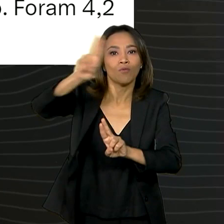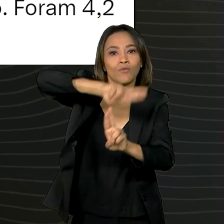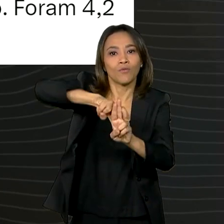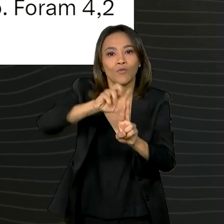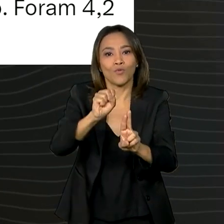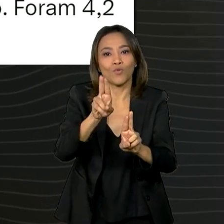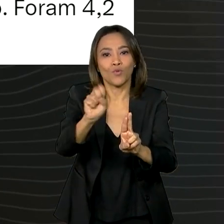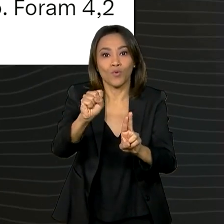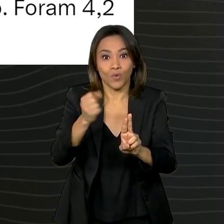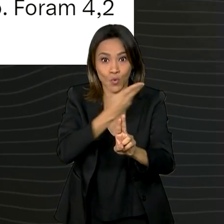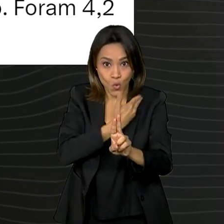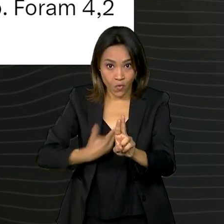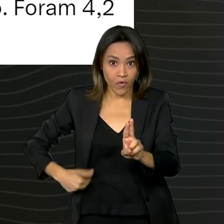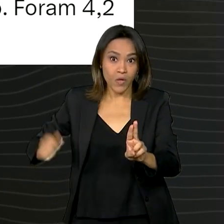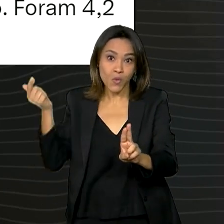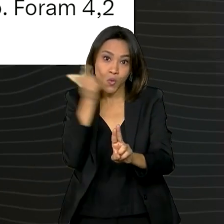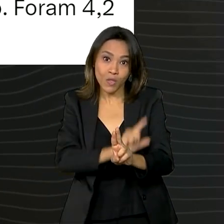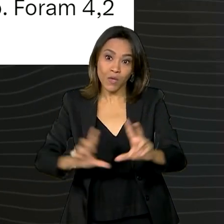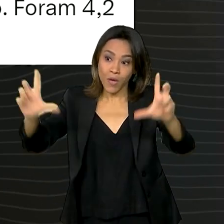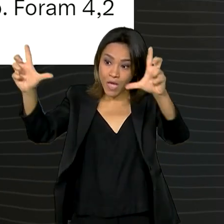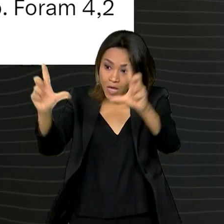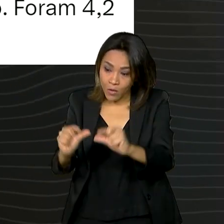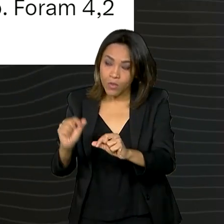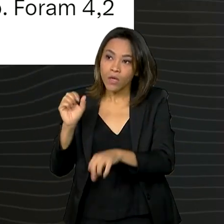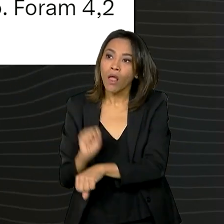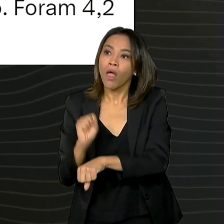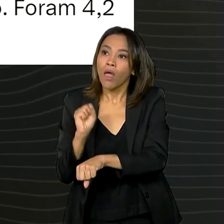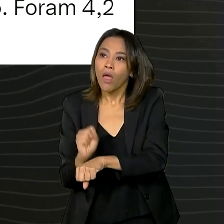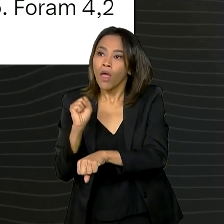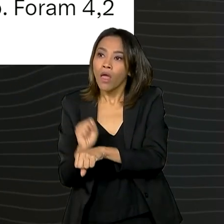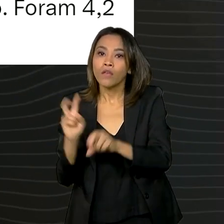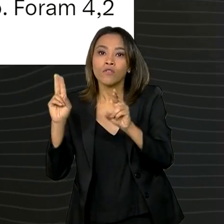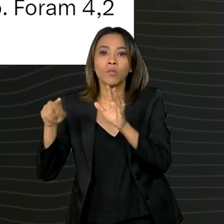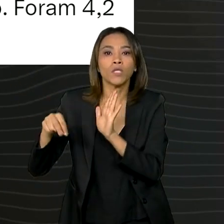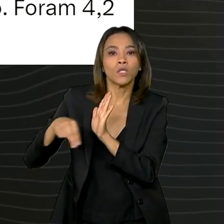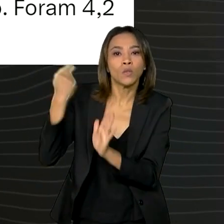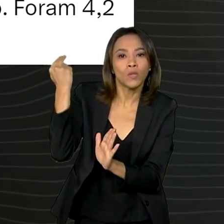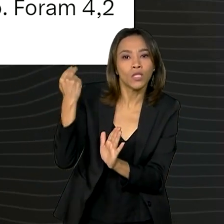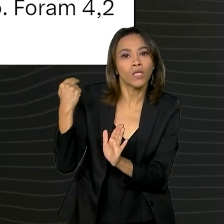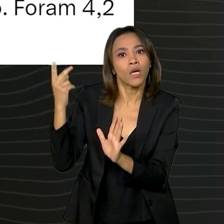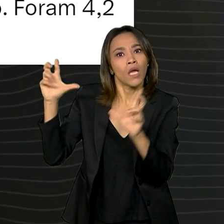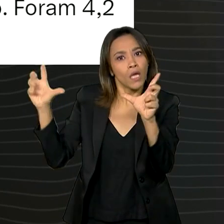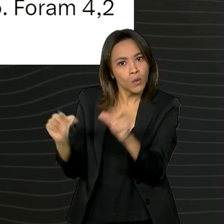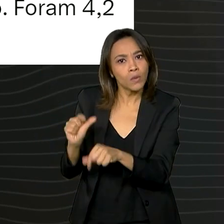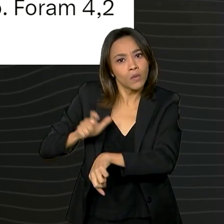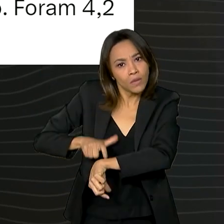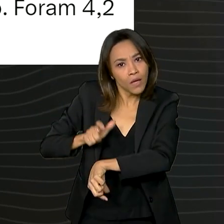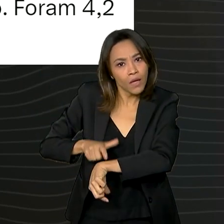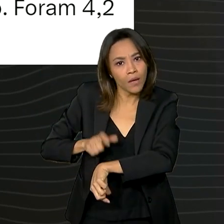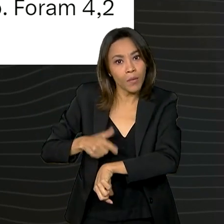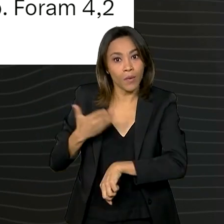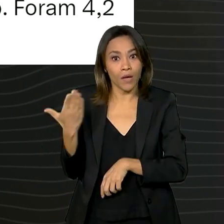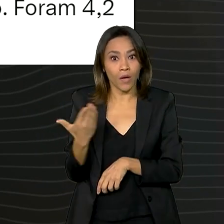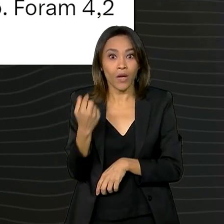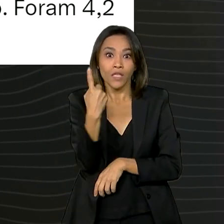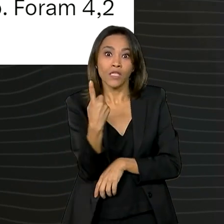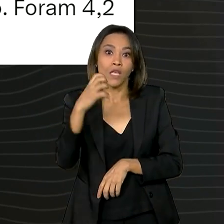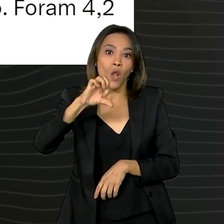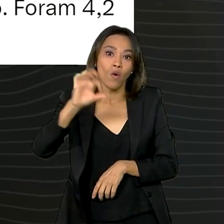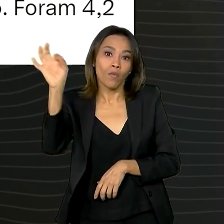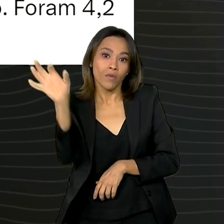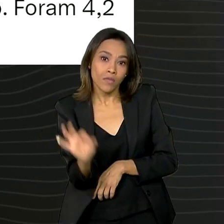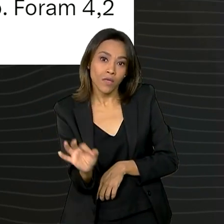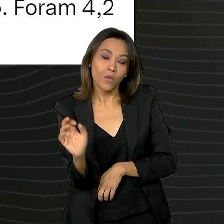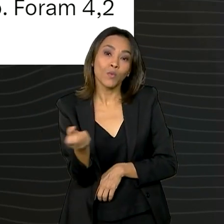lembrou que o governo conseguiu reduzir o tempo de espera por procedimentos cirúrgicos, aumentando em 19% o